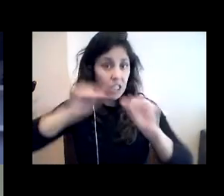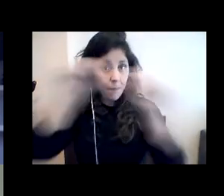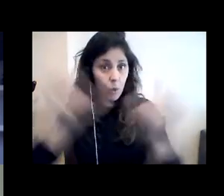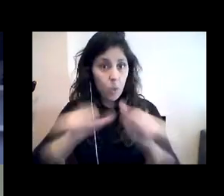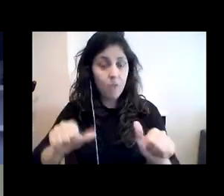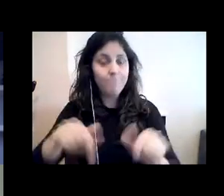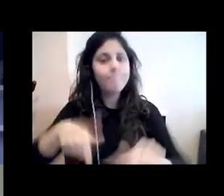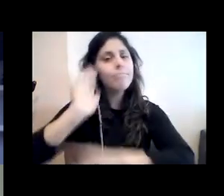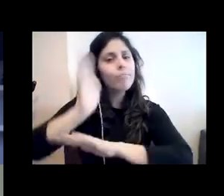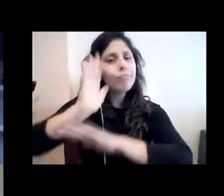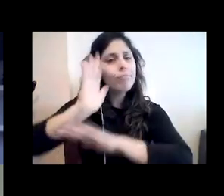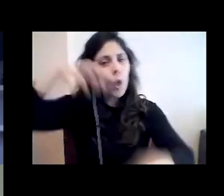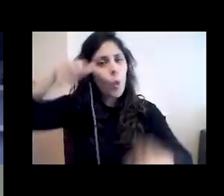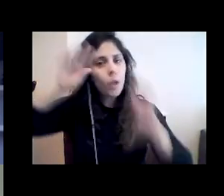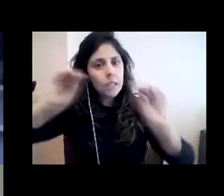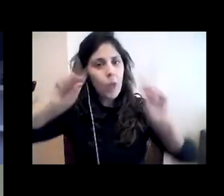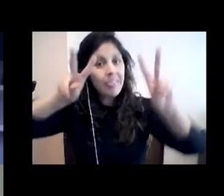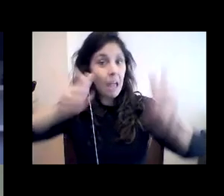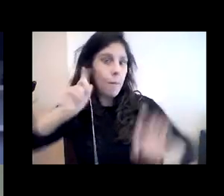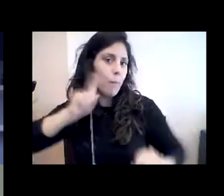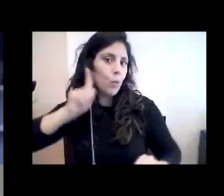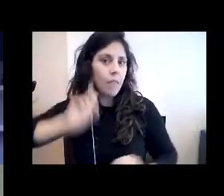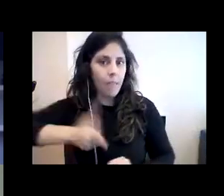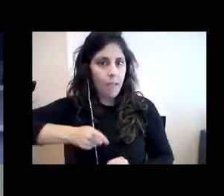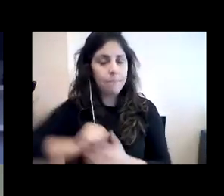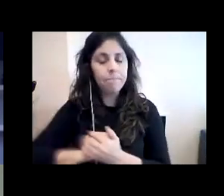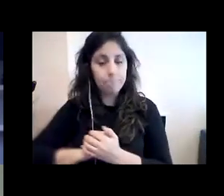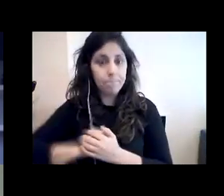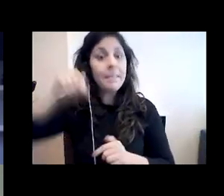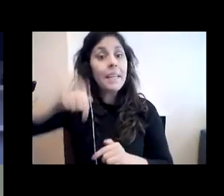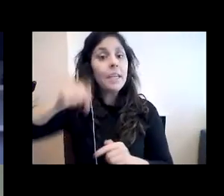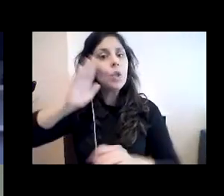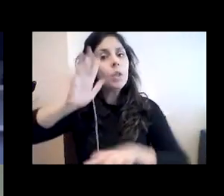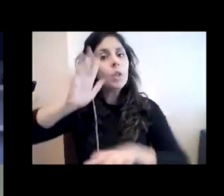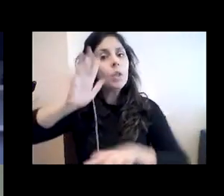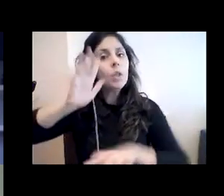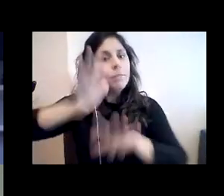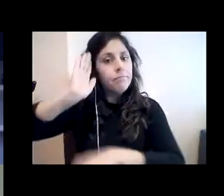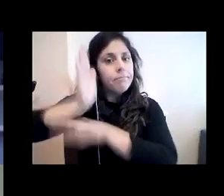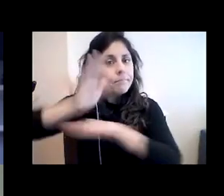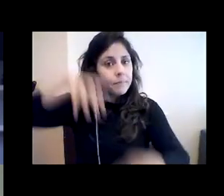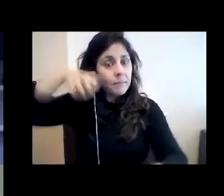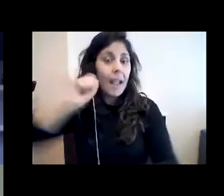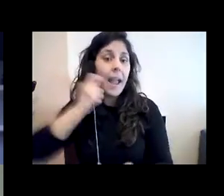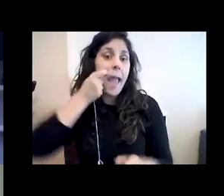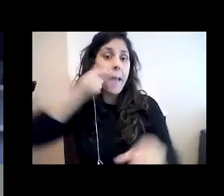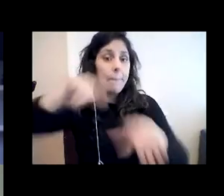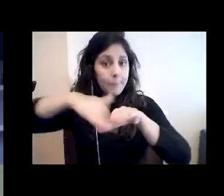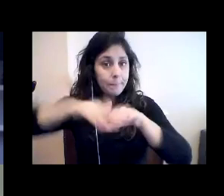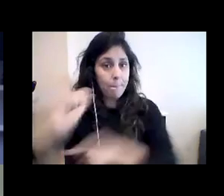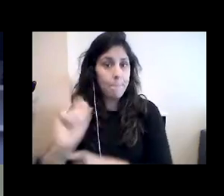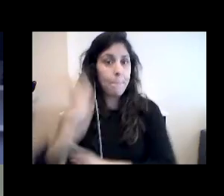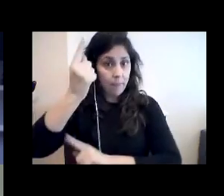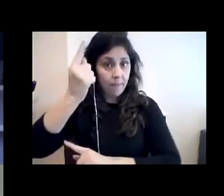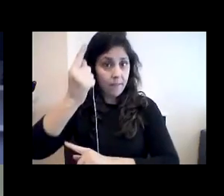a discutir este tema. Para quem está nas Jornadas de Educação pela primeira vez, as jornadas já foram